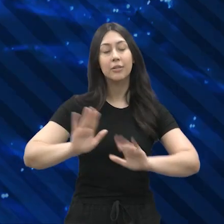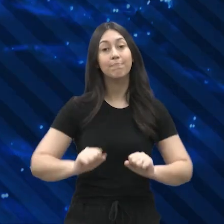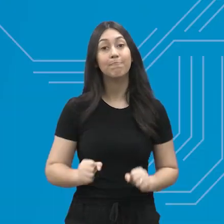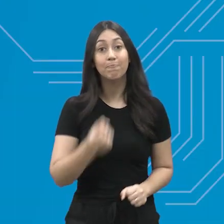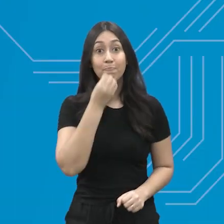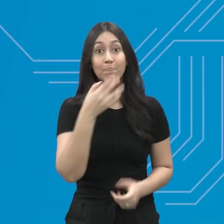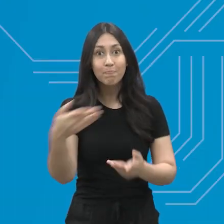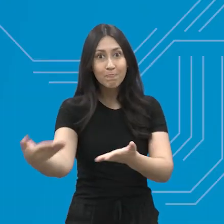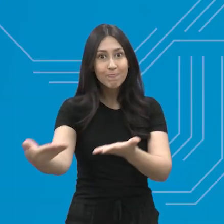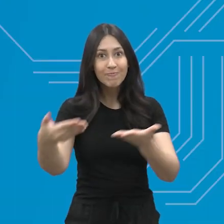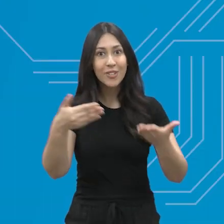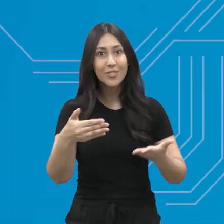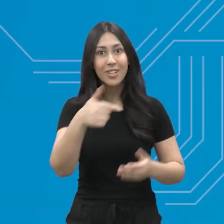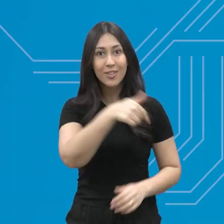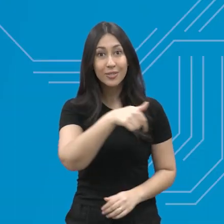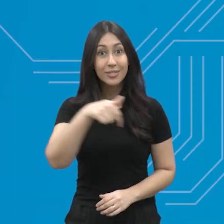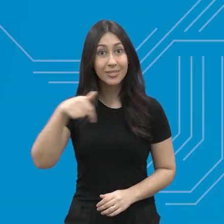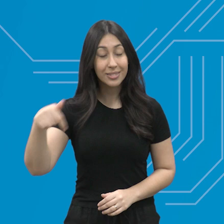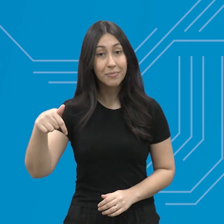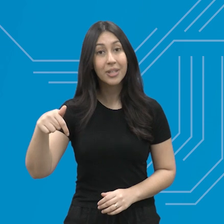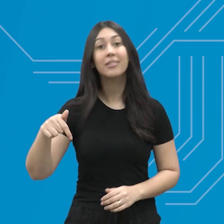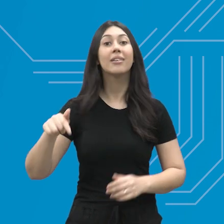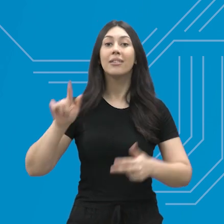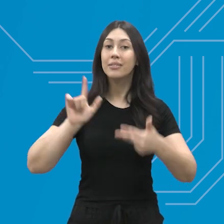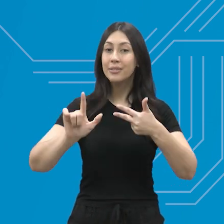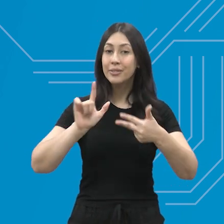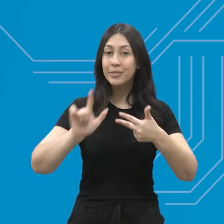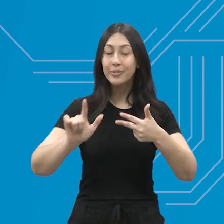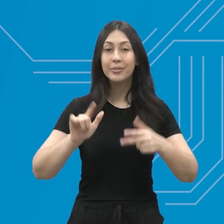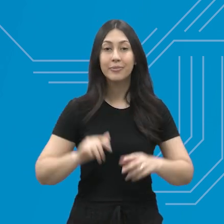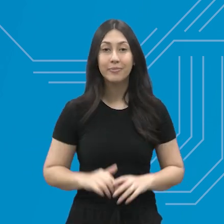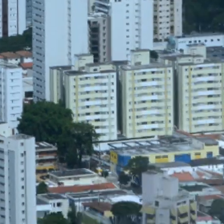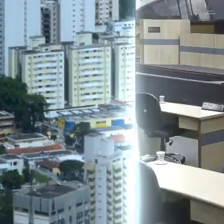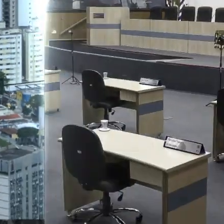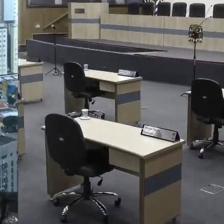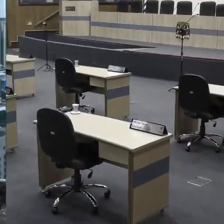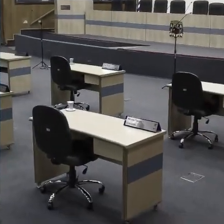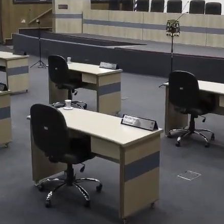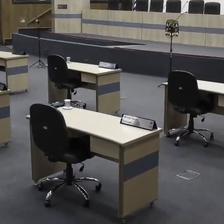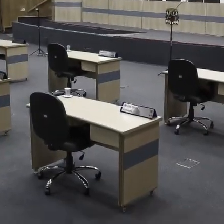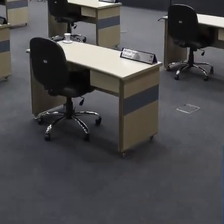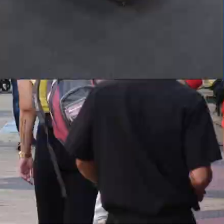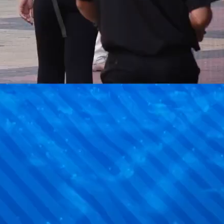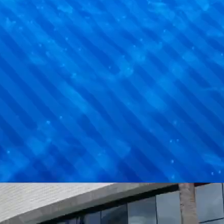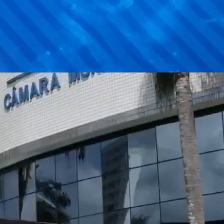prevenção. Seja muito bem-vindo ao Semana Legislativa.